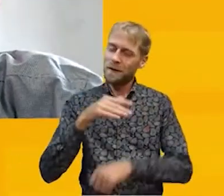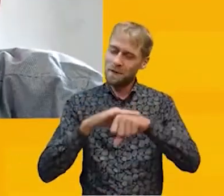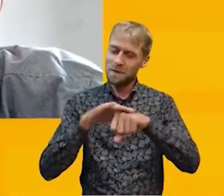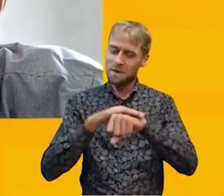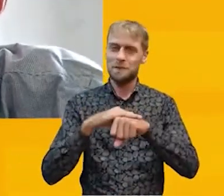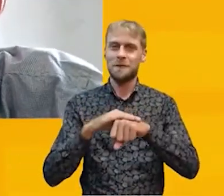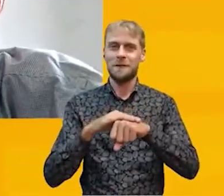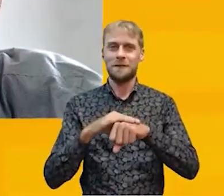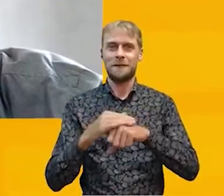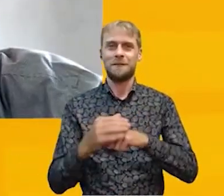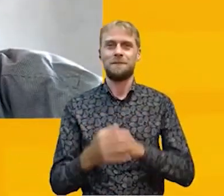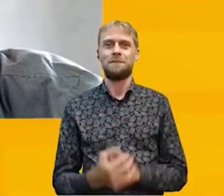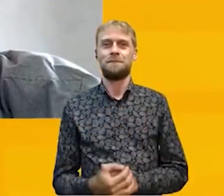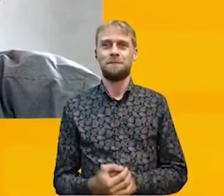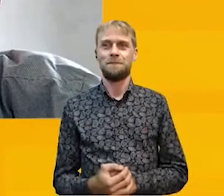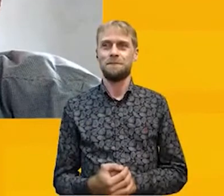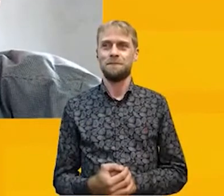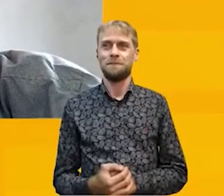vontade.